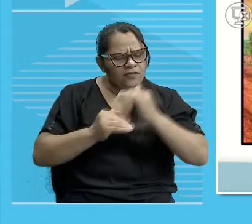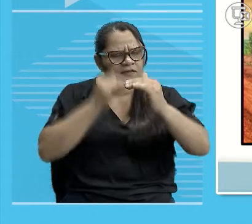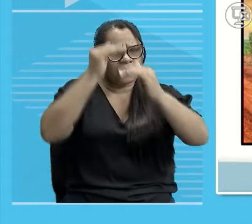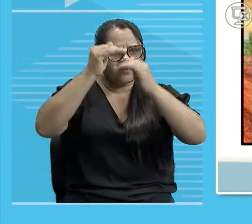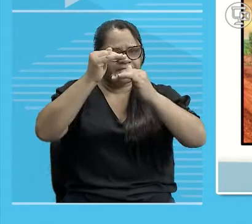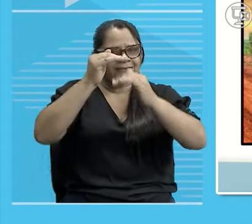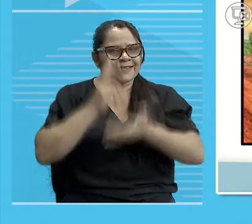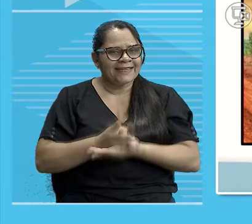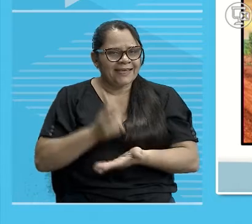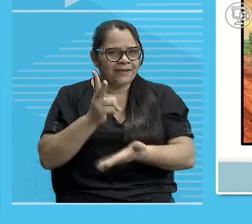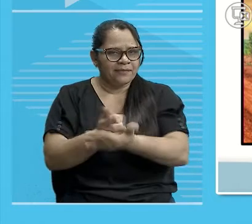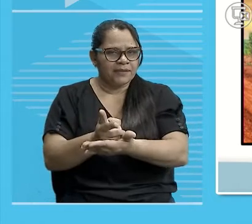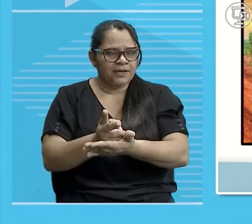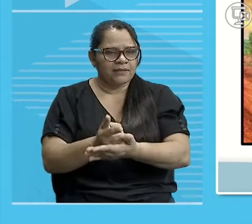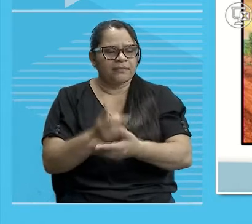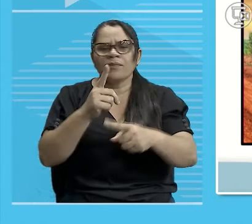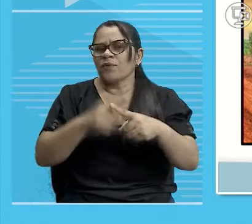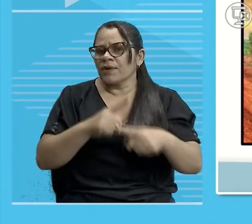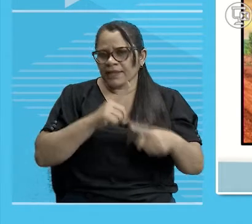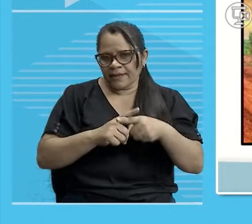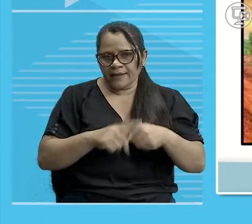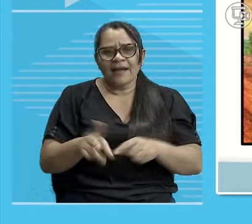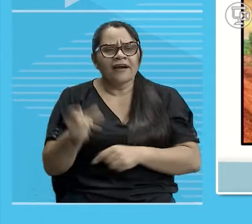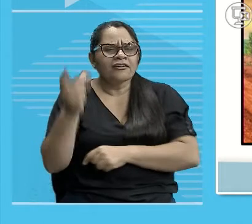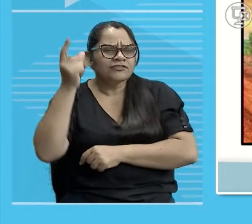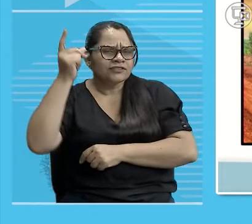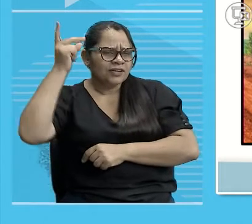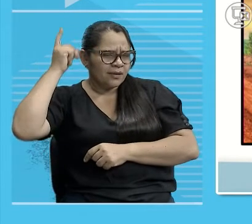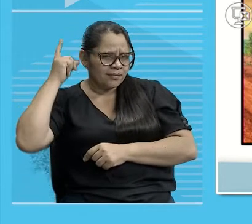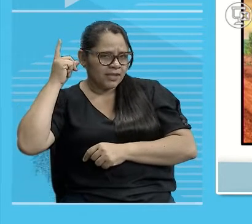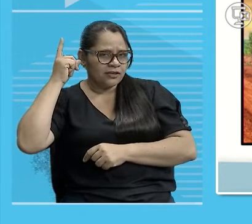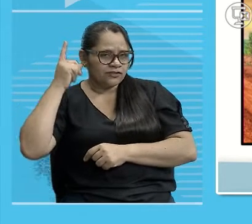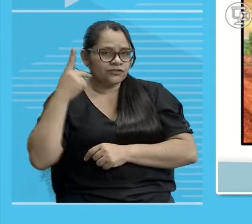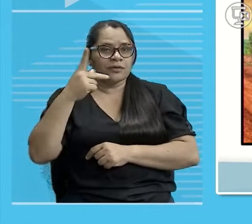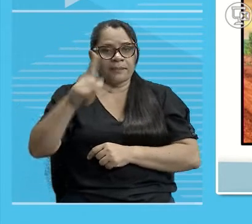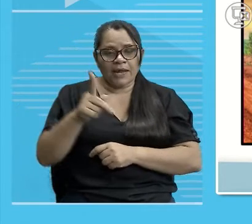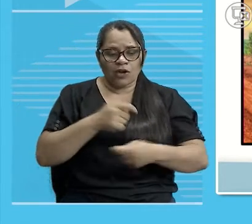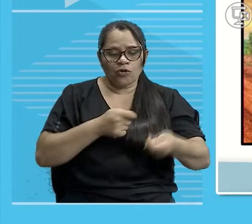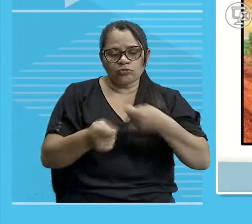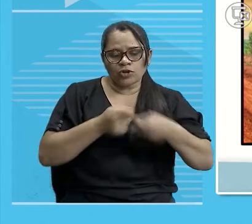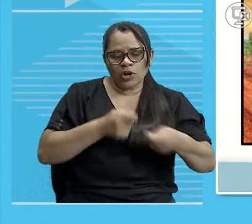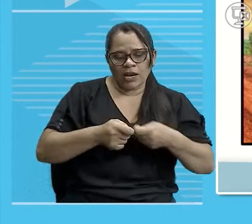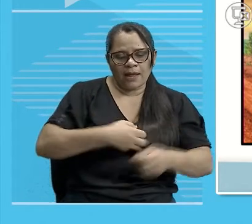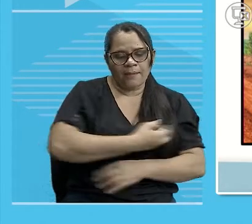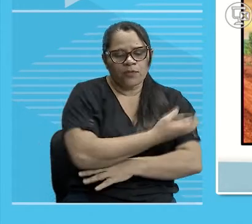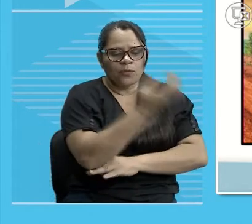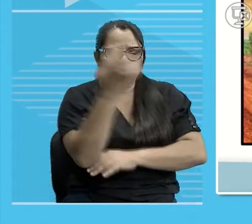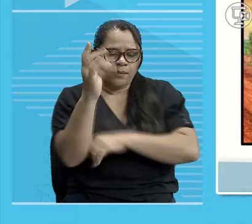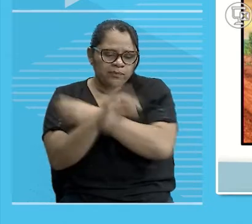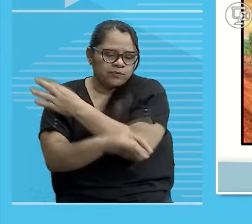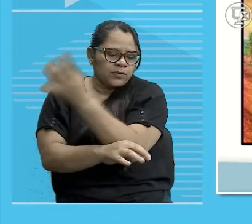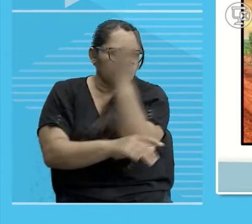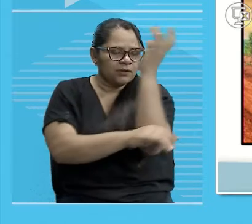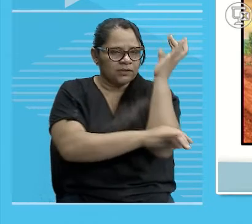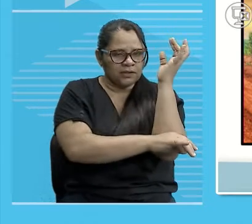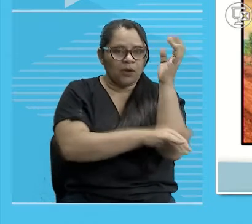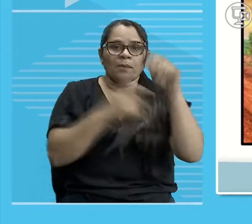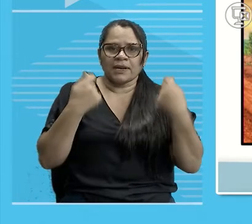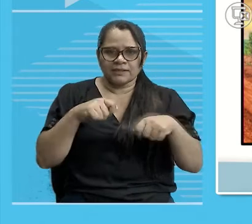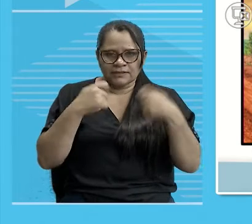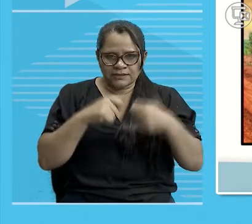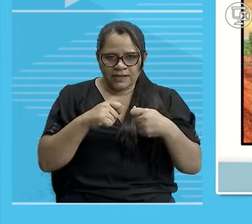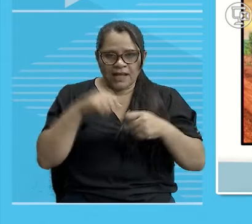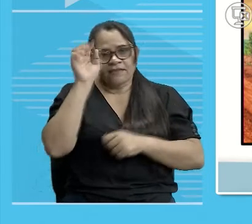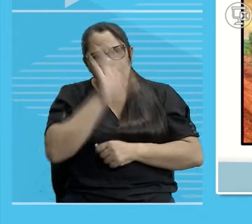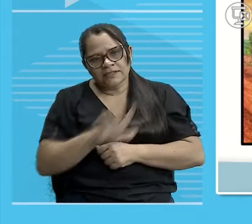por quê porque antigamente para você fazer o controle de uma plantação tinha que recorrer a